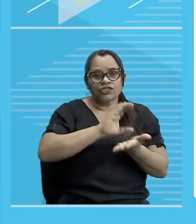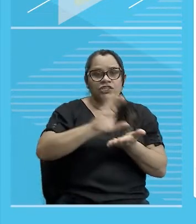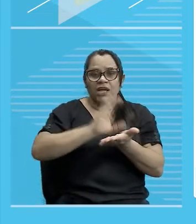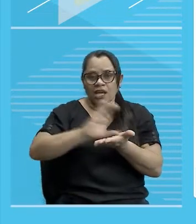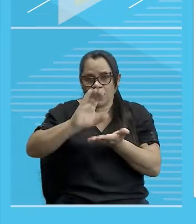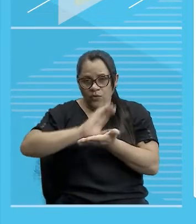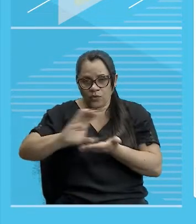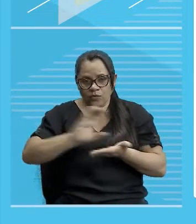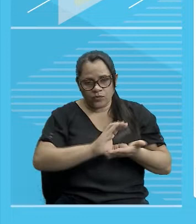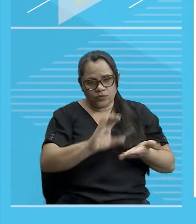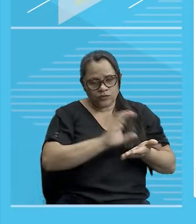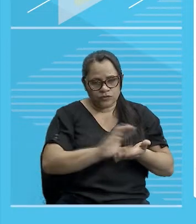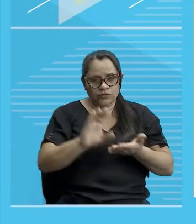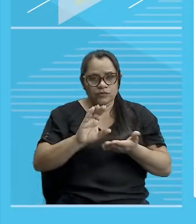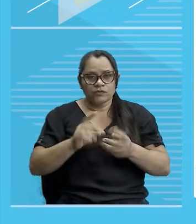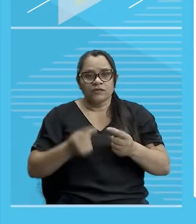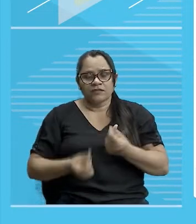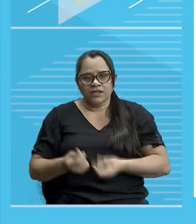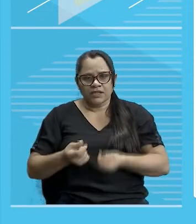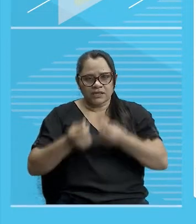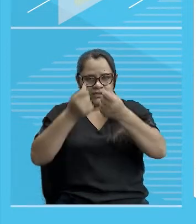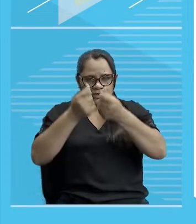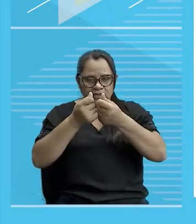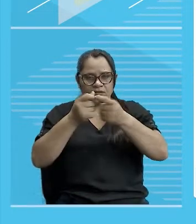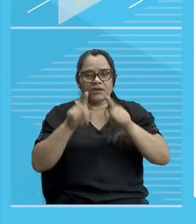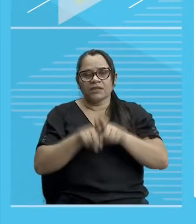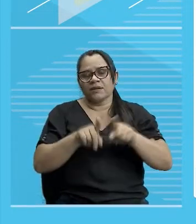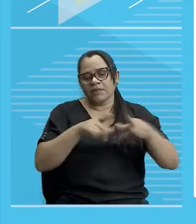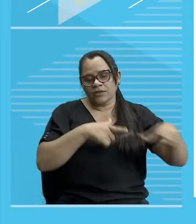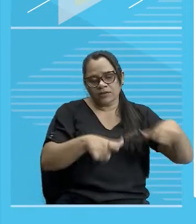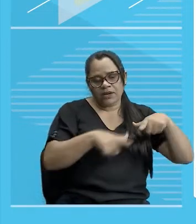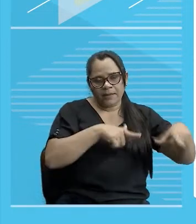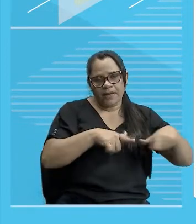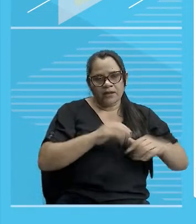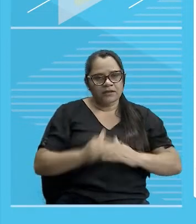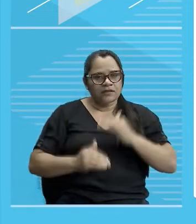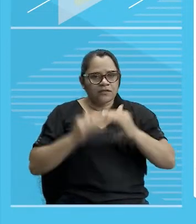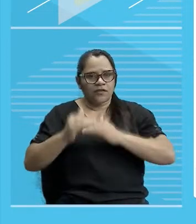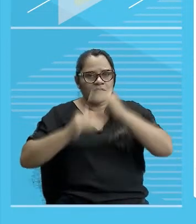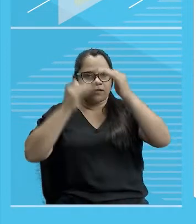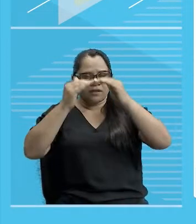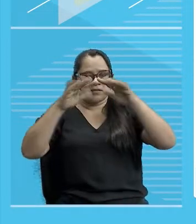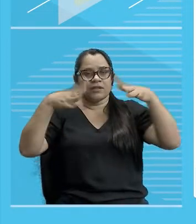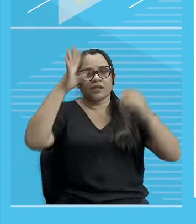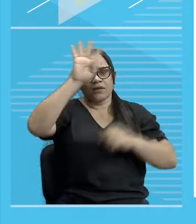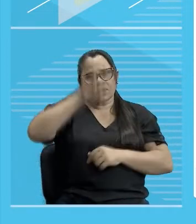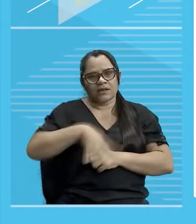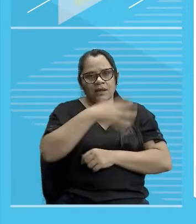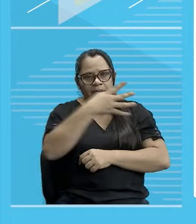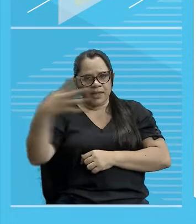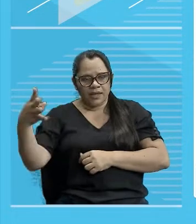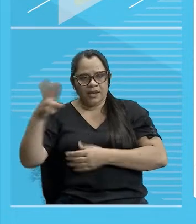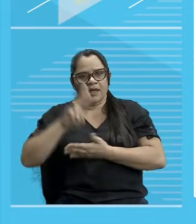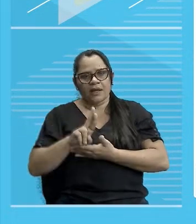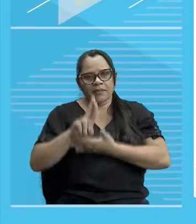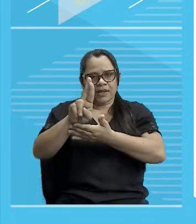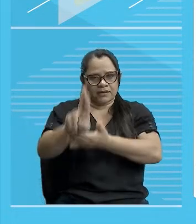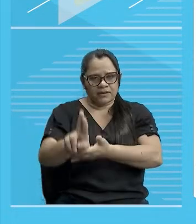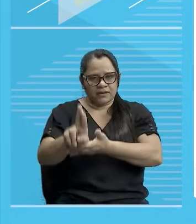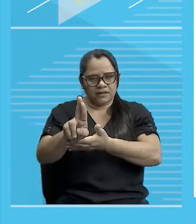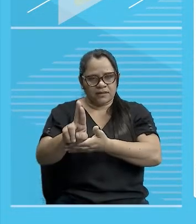período de tempo e atividades a desempenhar a tabela a seguir apresenta um exemplo de orçamento no nível